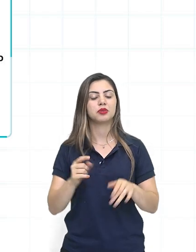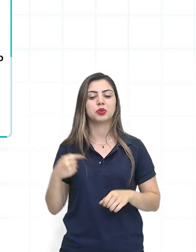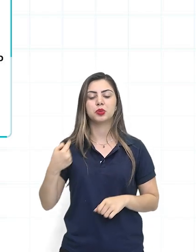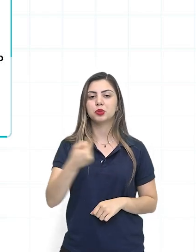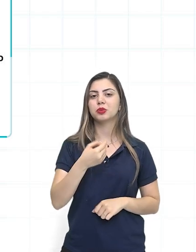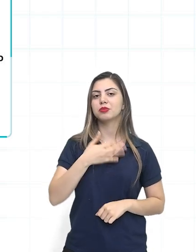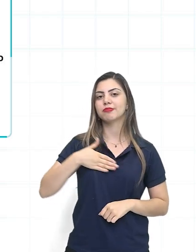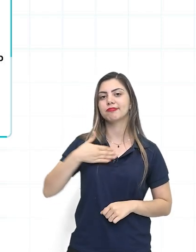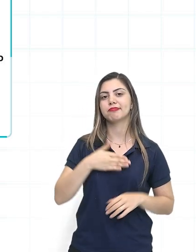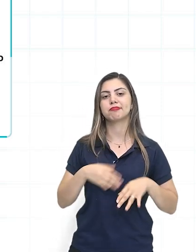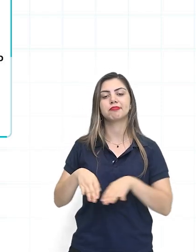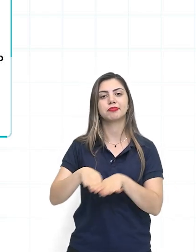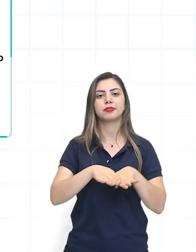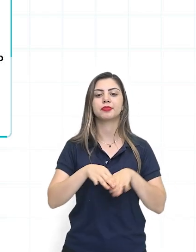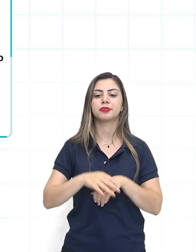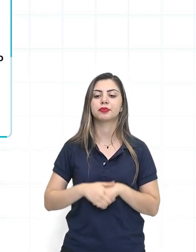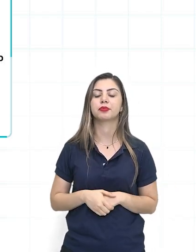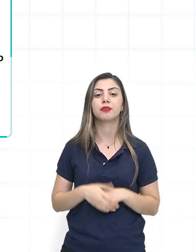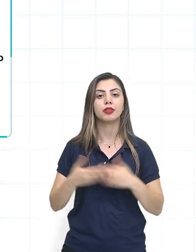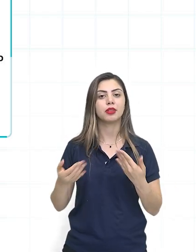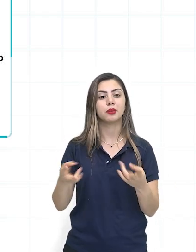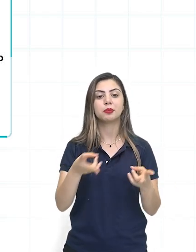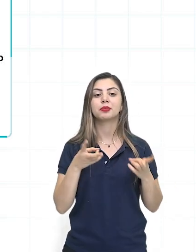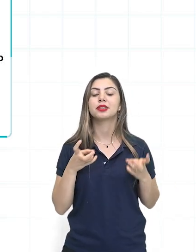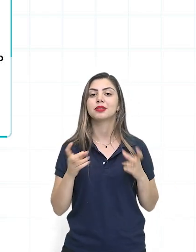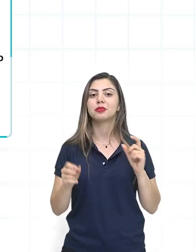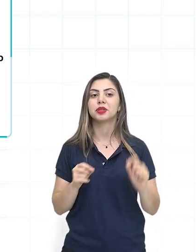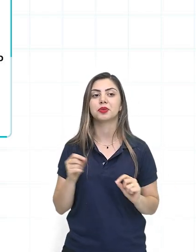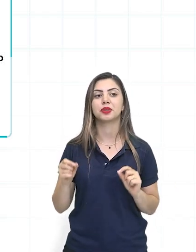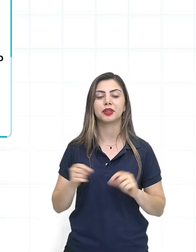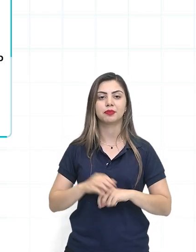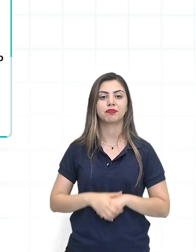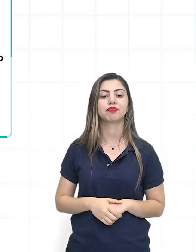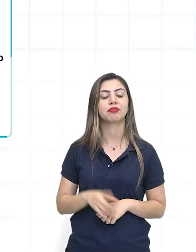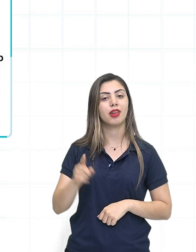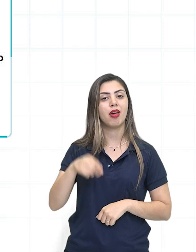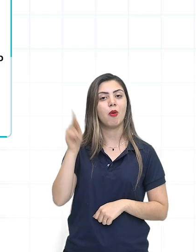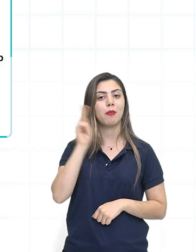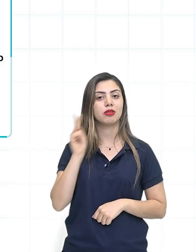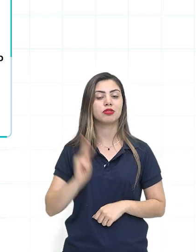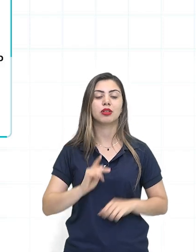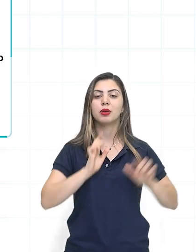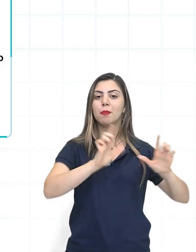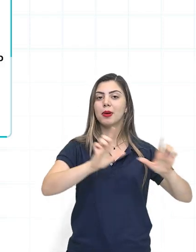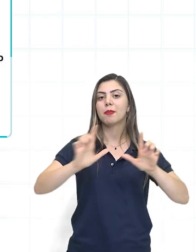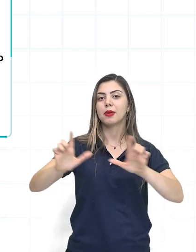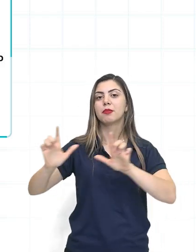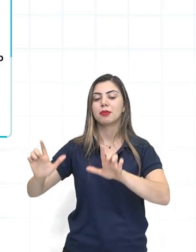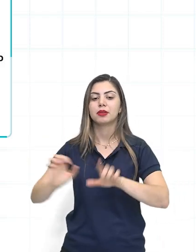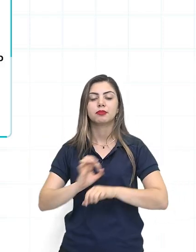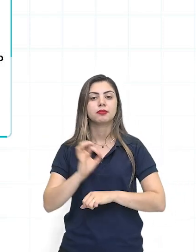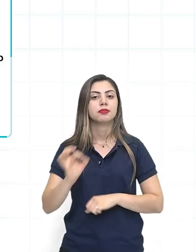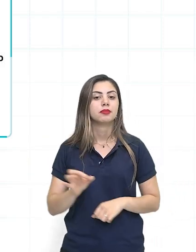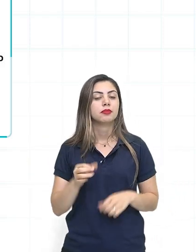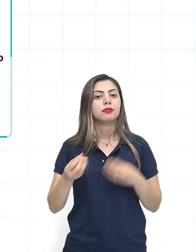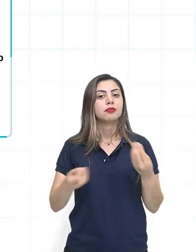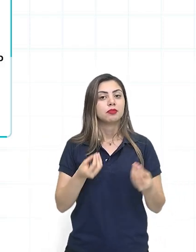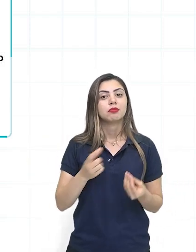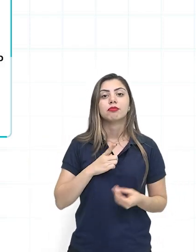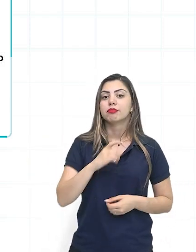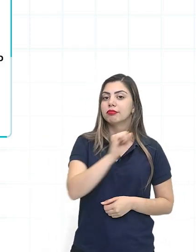bem-estar de todos. Então, notaram que aqui é uma história em quadrinhos, né? Que